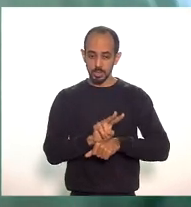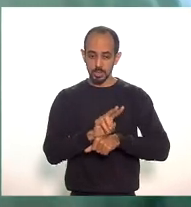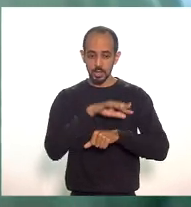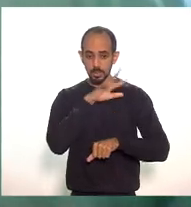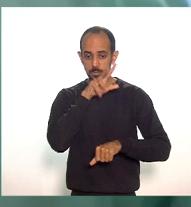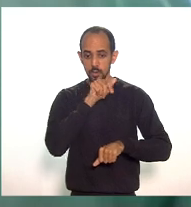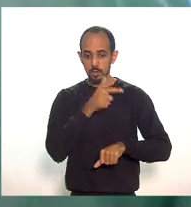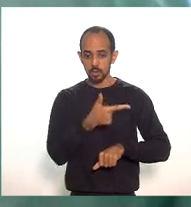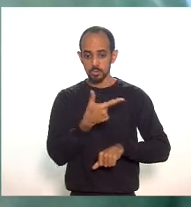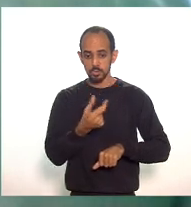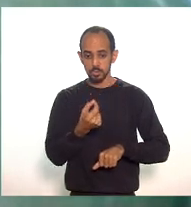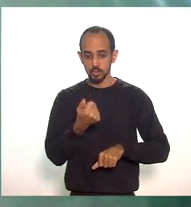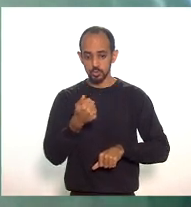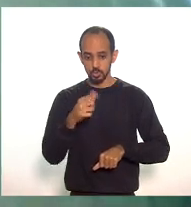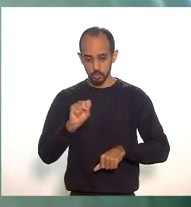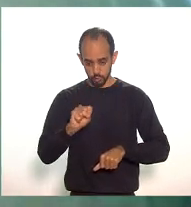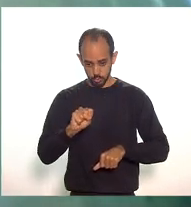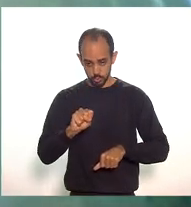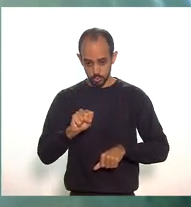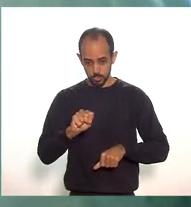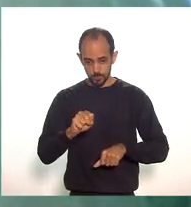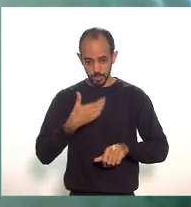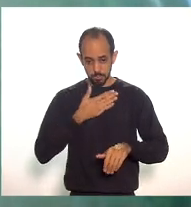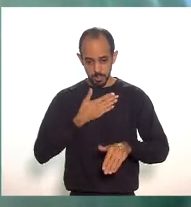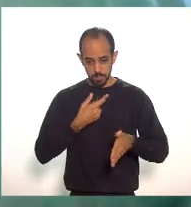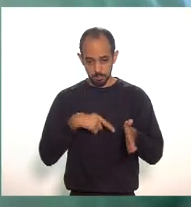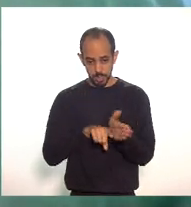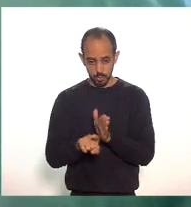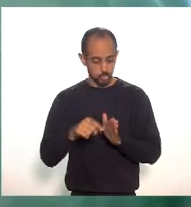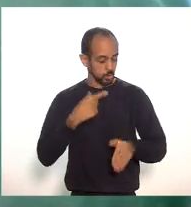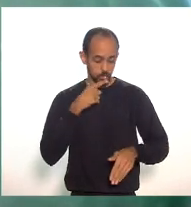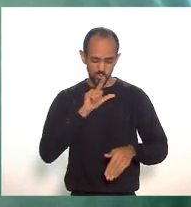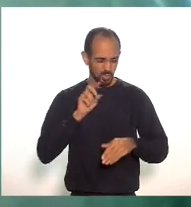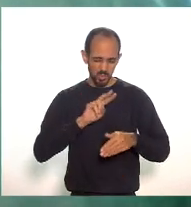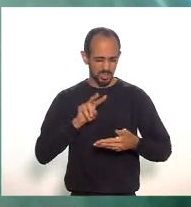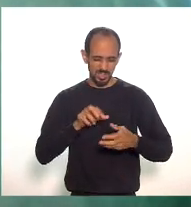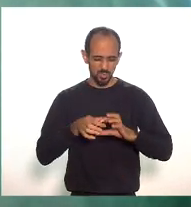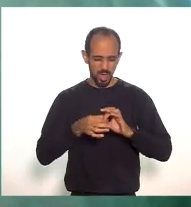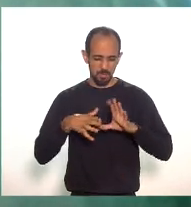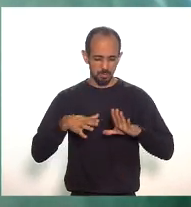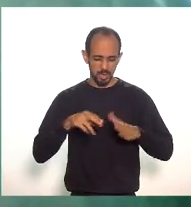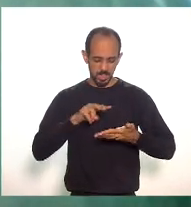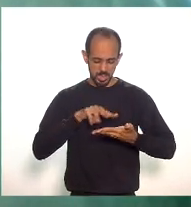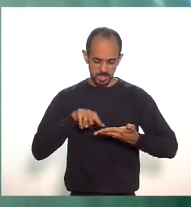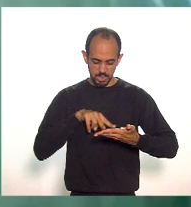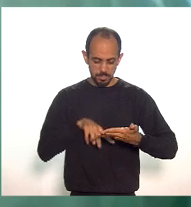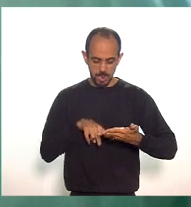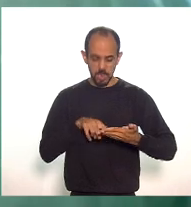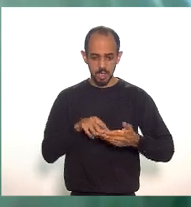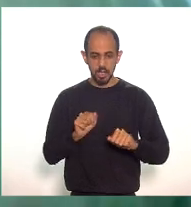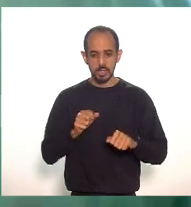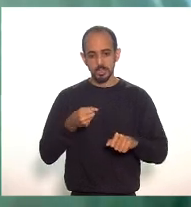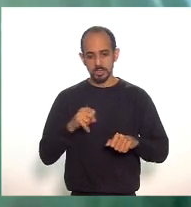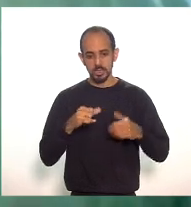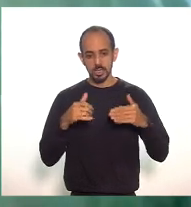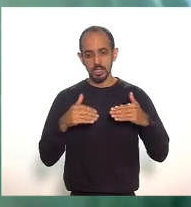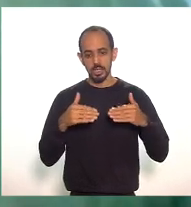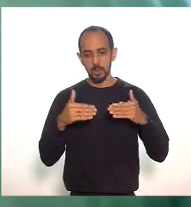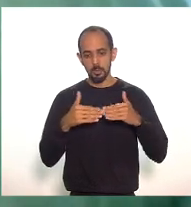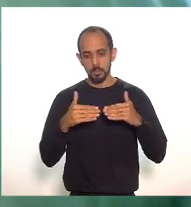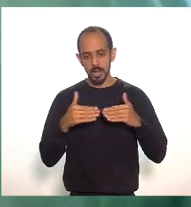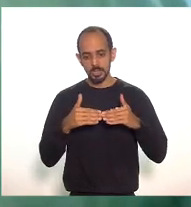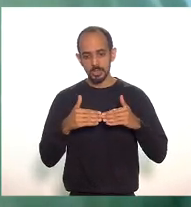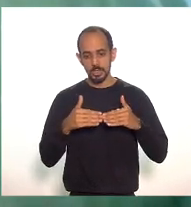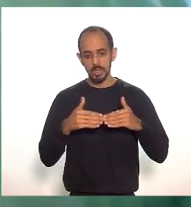2018 a minha pergunta como eu não tô conseguindo abrir aqui é se o parecer da ccj faz a mesma coisa